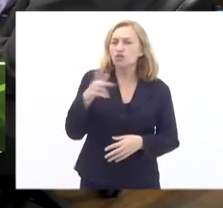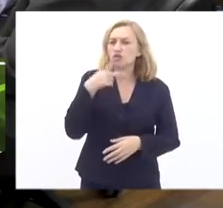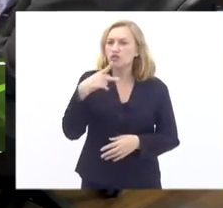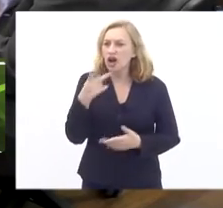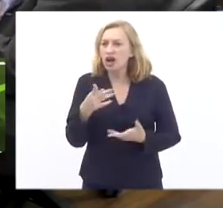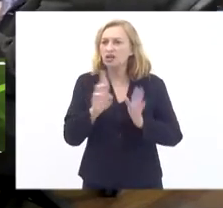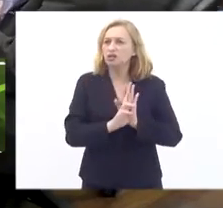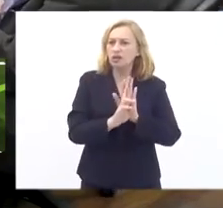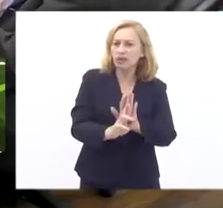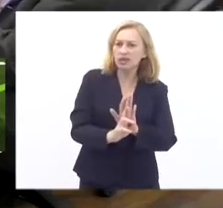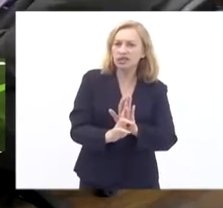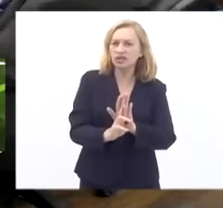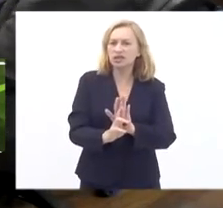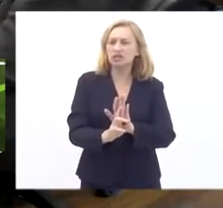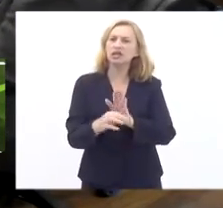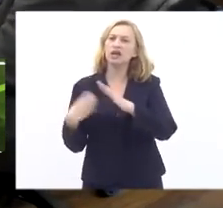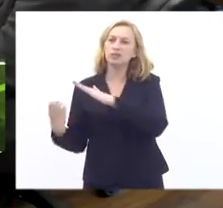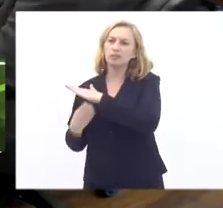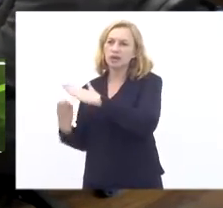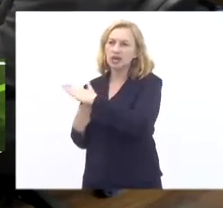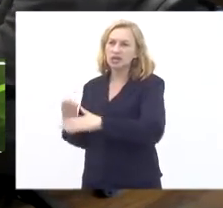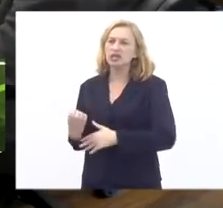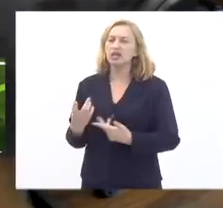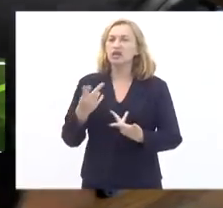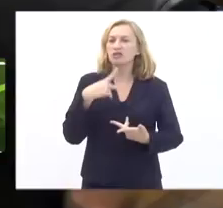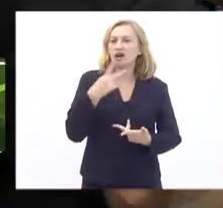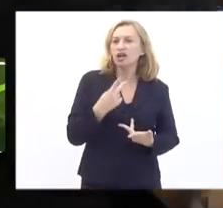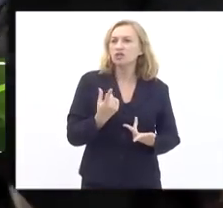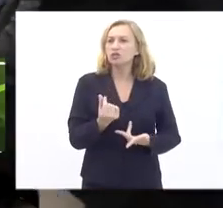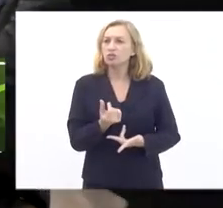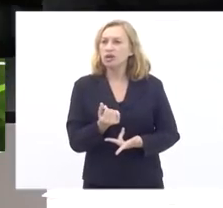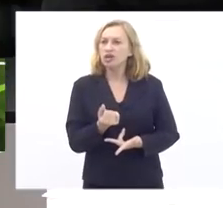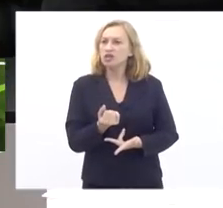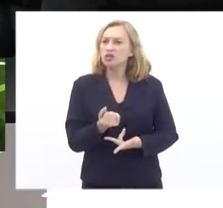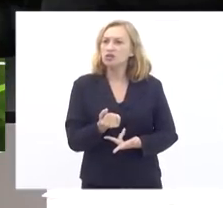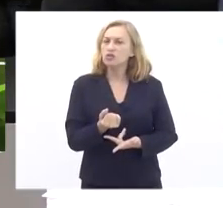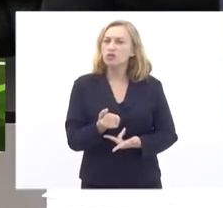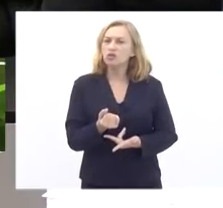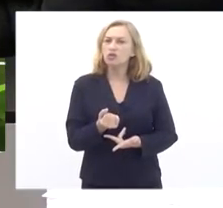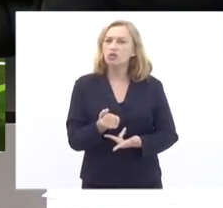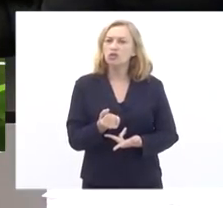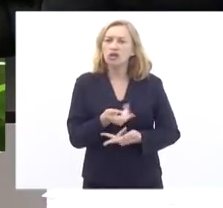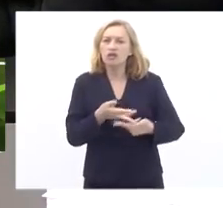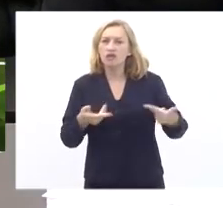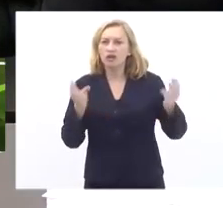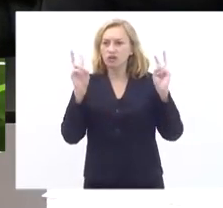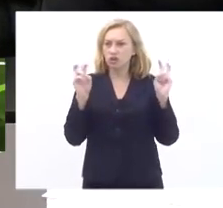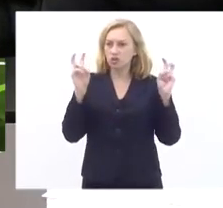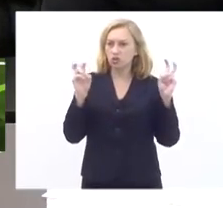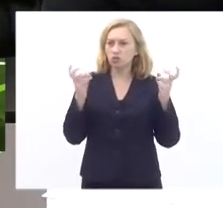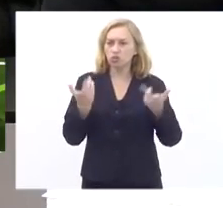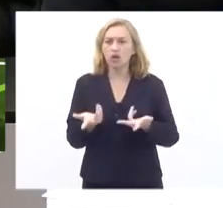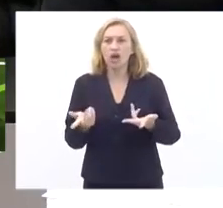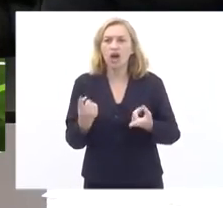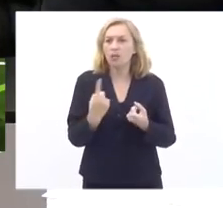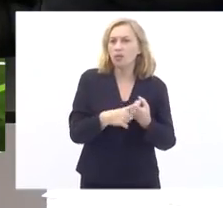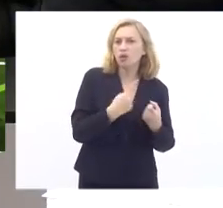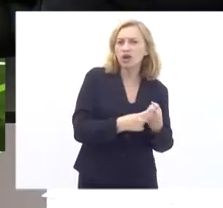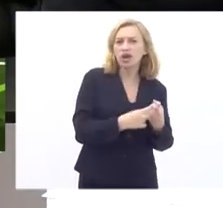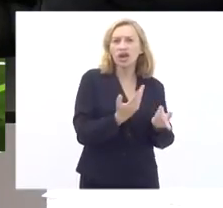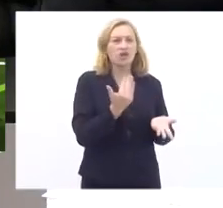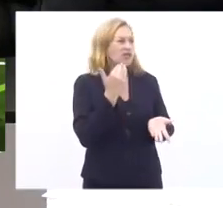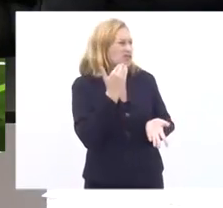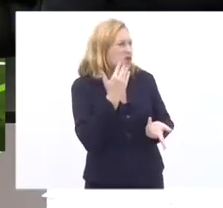senhor é representante da Supervia, a gente fala da questão da tarifa, o senhor alenca uma série de questões, né? Ah, porque tem déficit, que